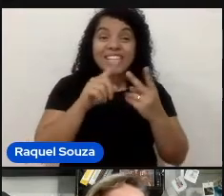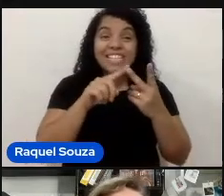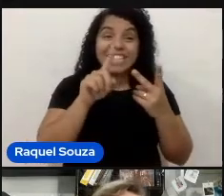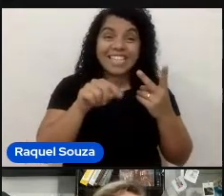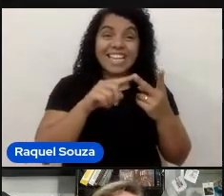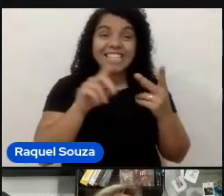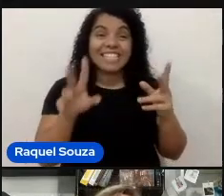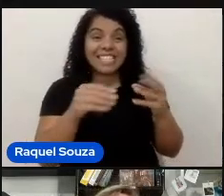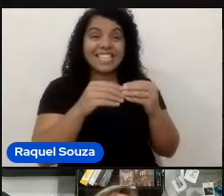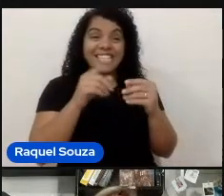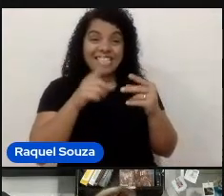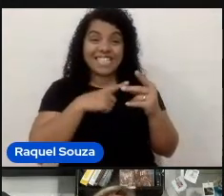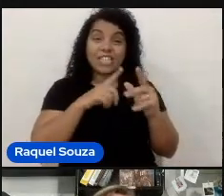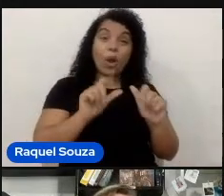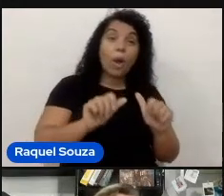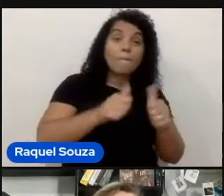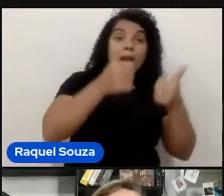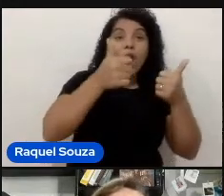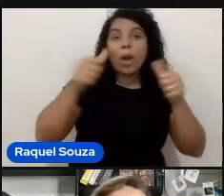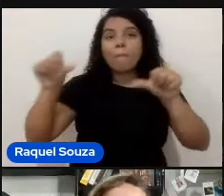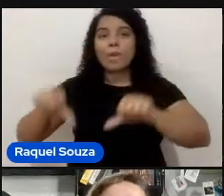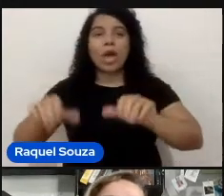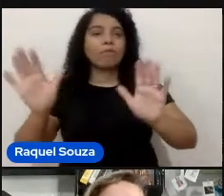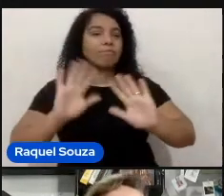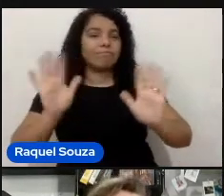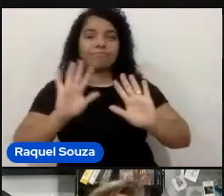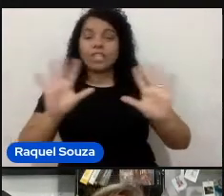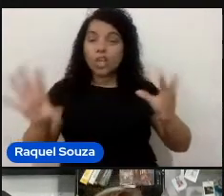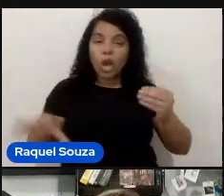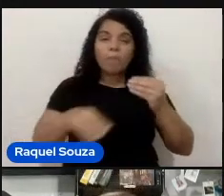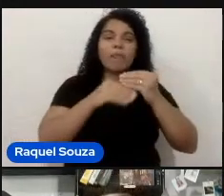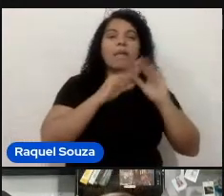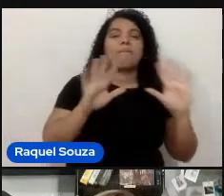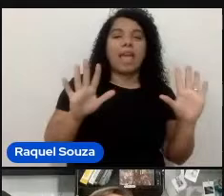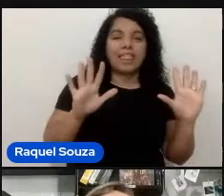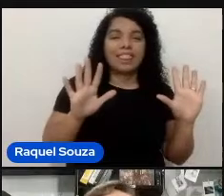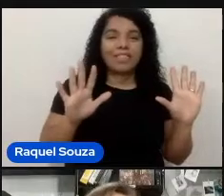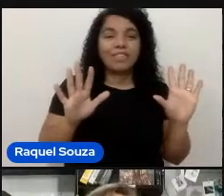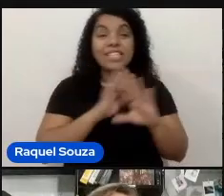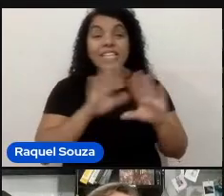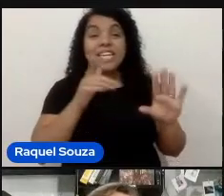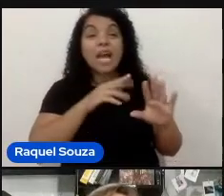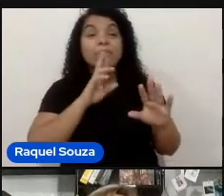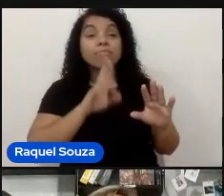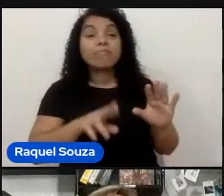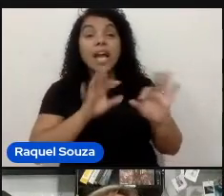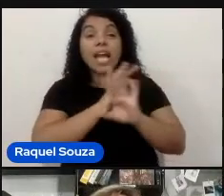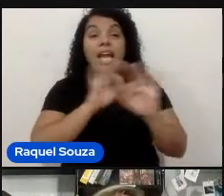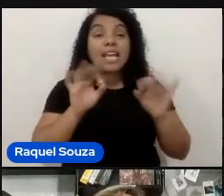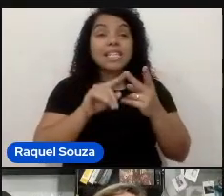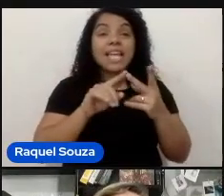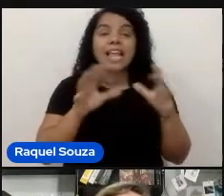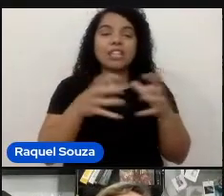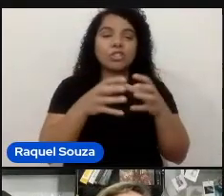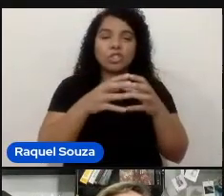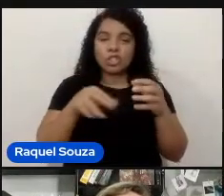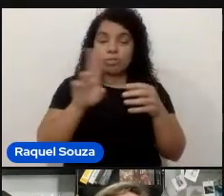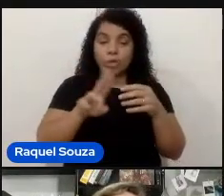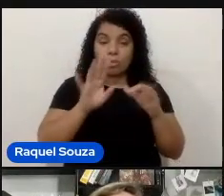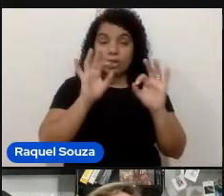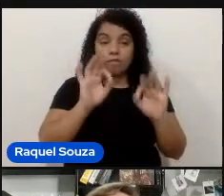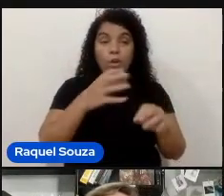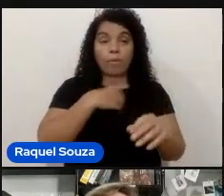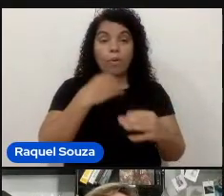não existe um que seja melhor ou um que seja pior, eles são um complemento e ambos têm um resultado excelente dentro do time quando aplicado da maneira